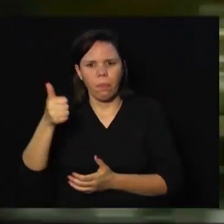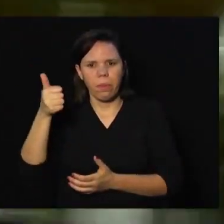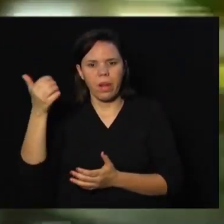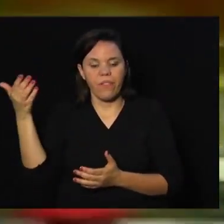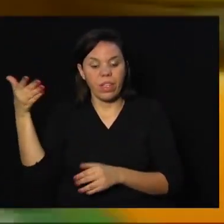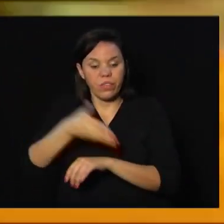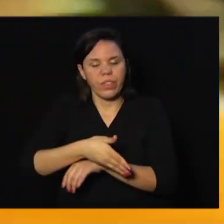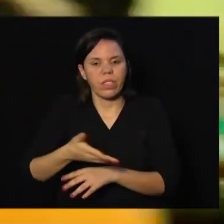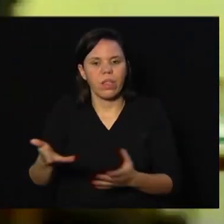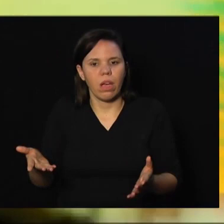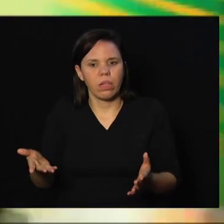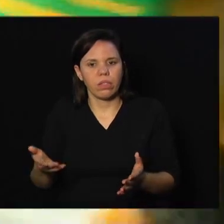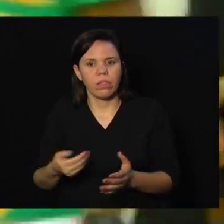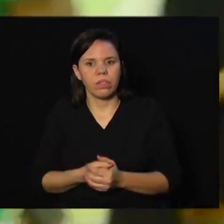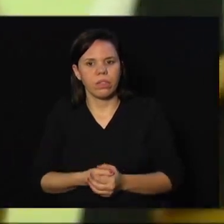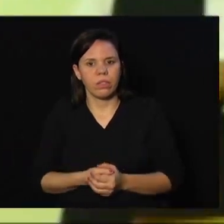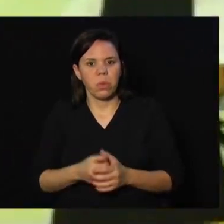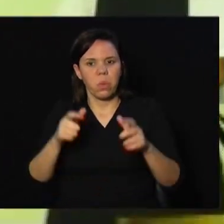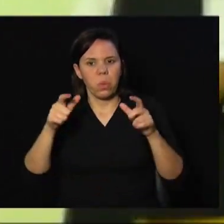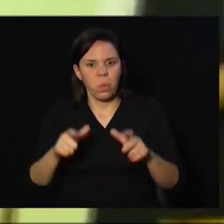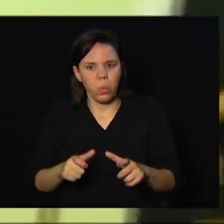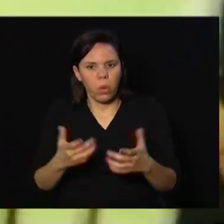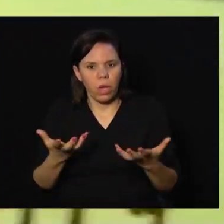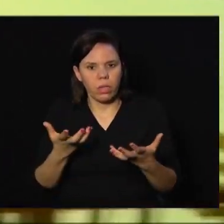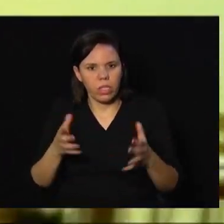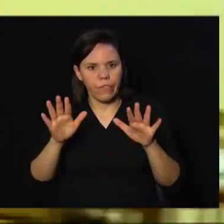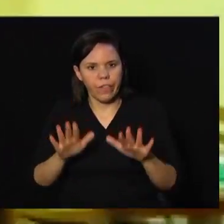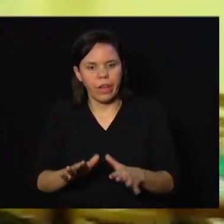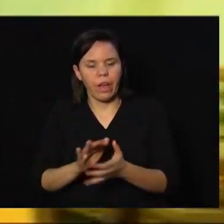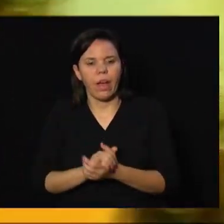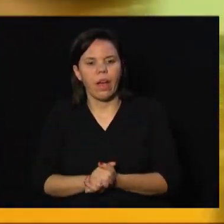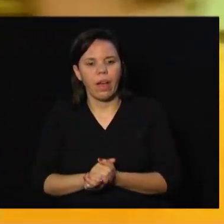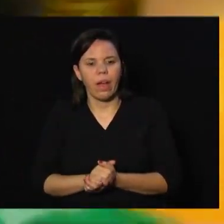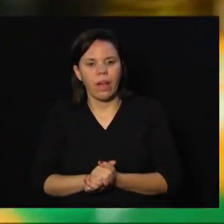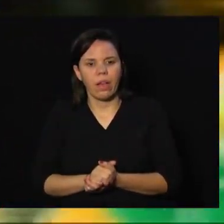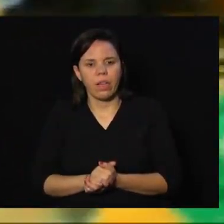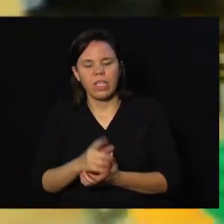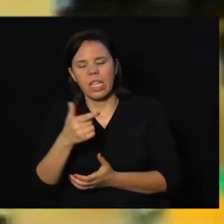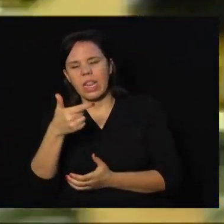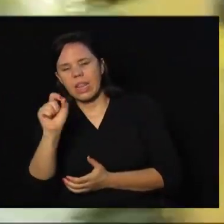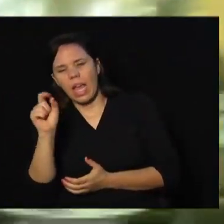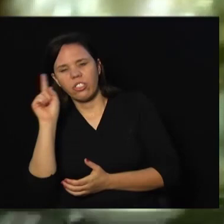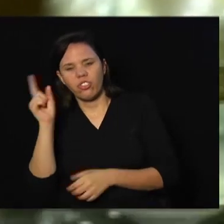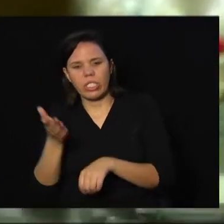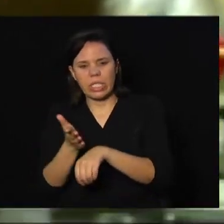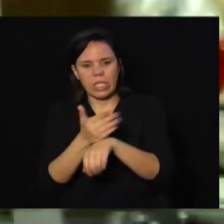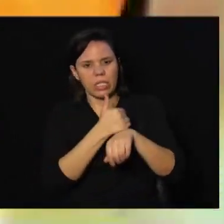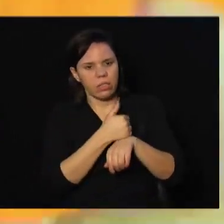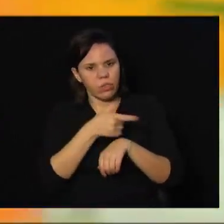já fecharam o local e vieram, talvez, acho que foi uns 15 dias, 10 dias antes,